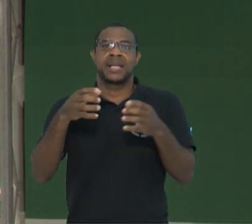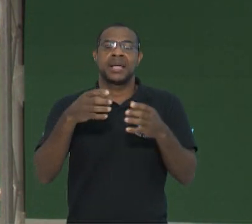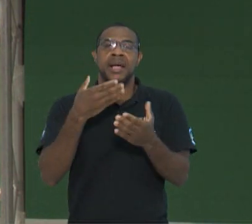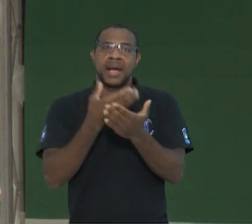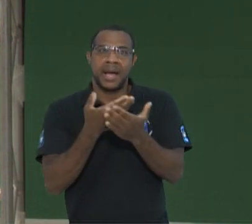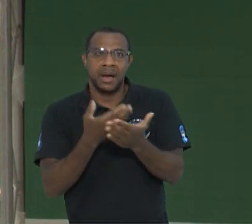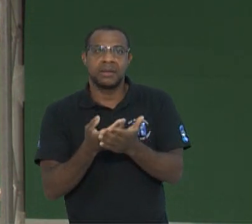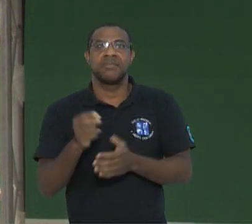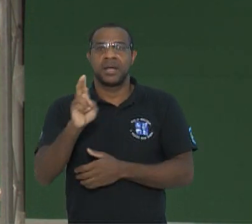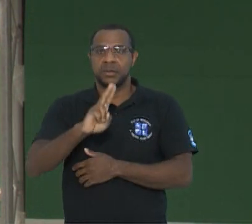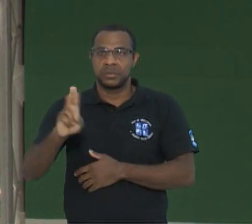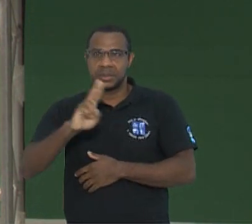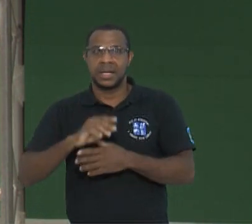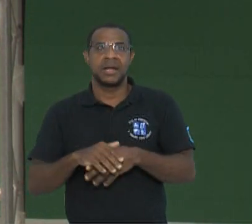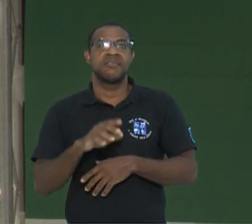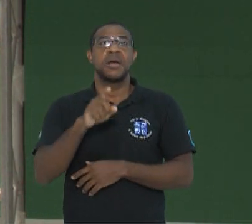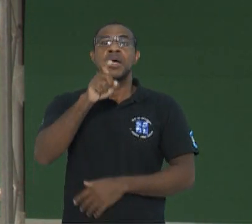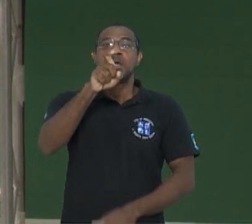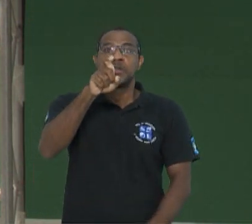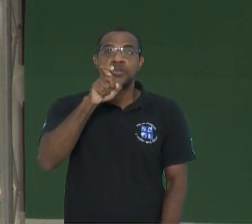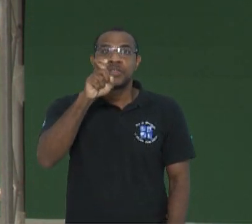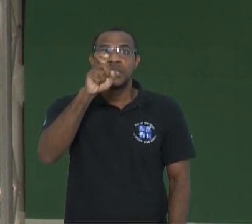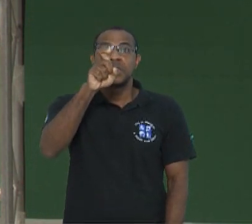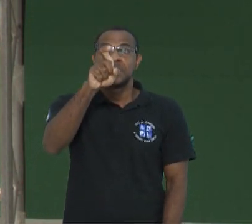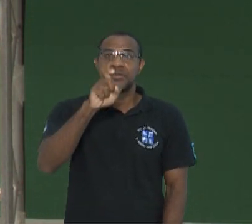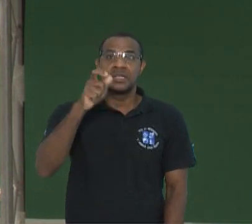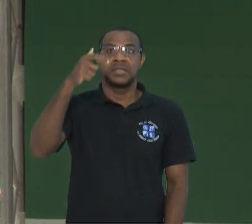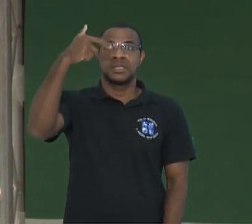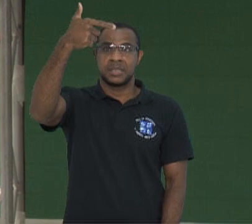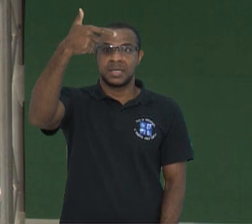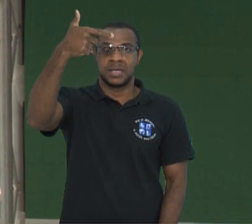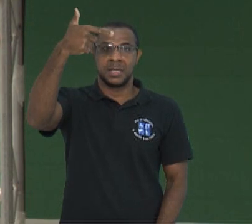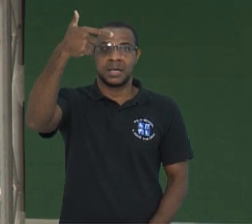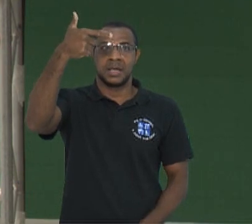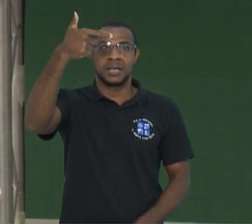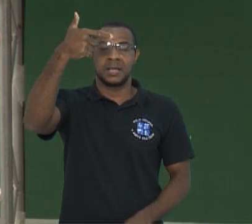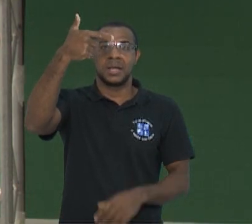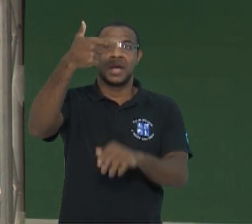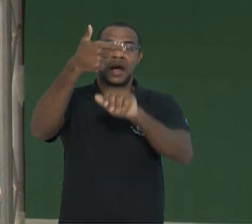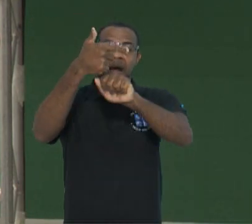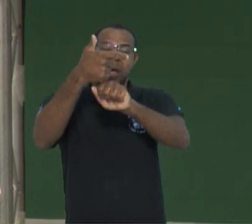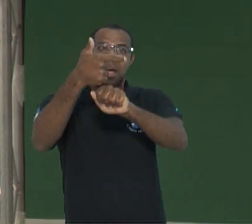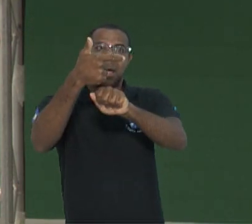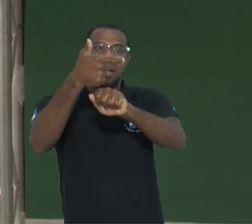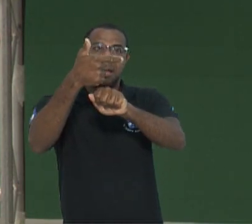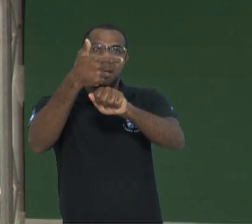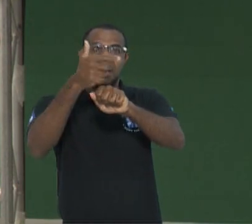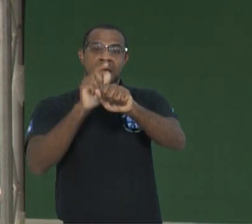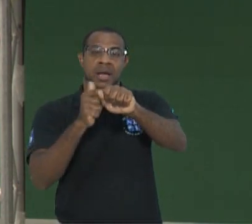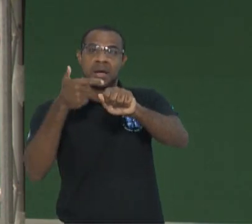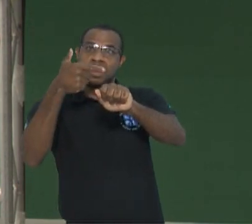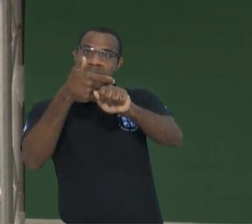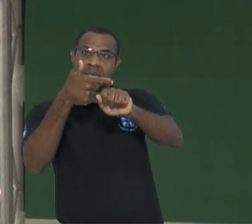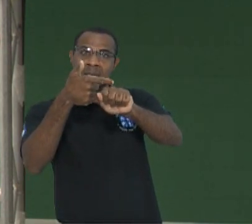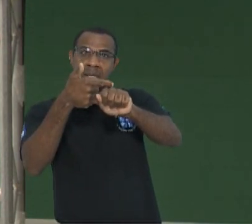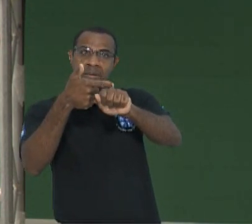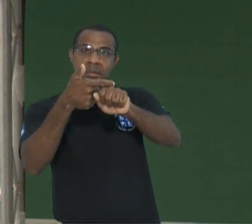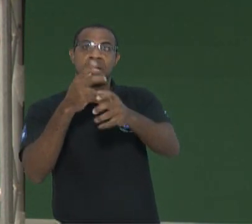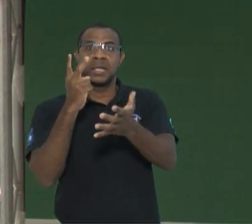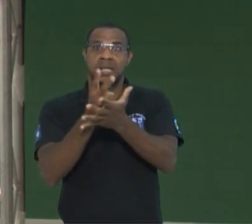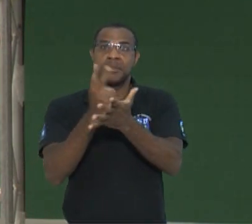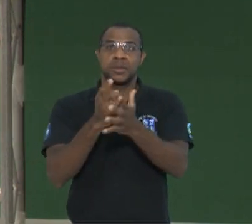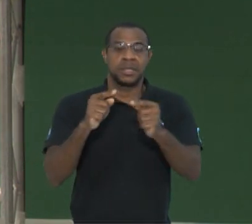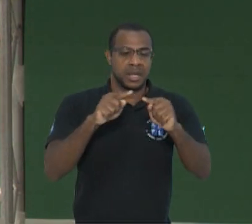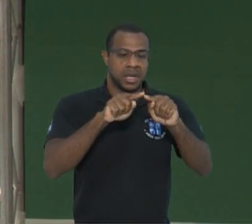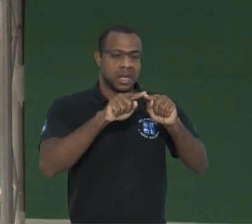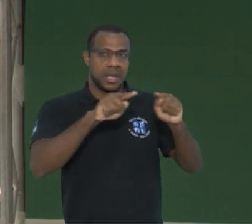vamos colocar o x ao quadrado acima do a ao quadrado quando os focos estiverem sobre o eixo x.